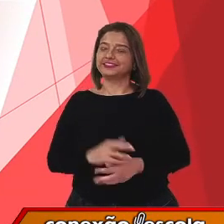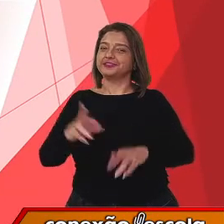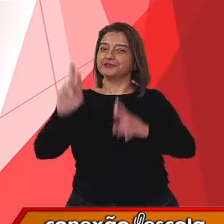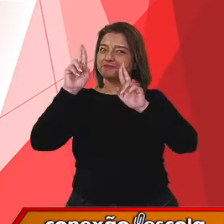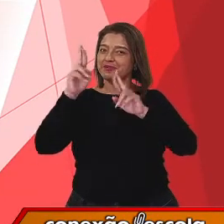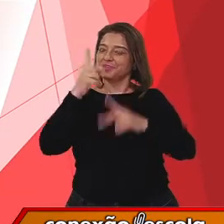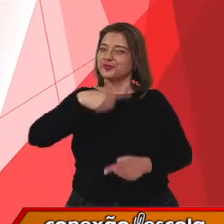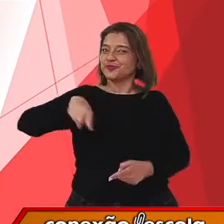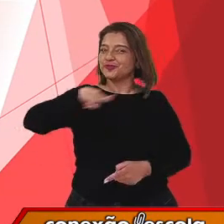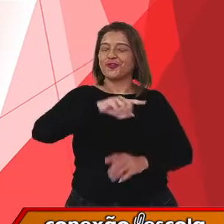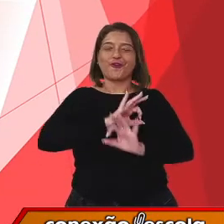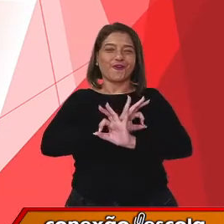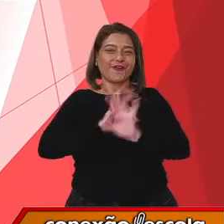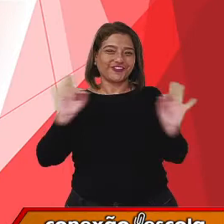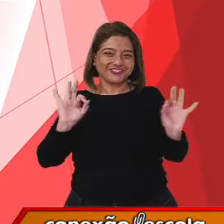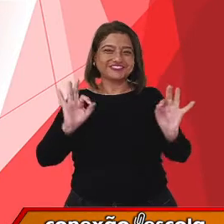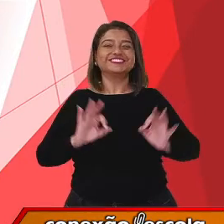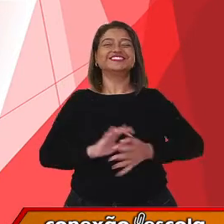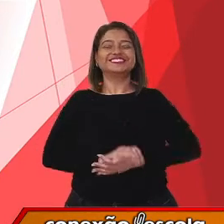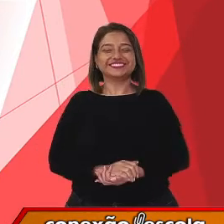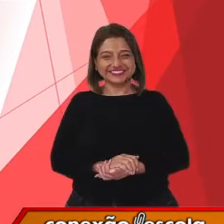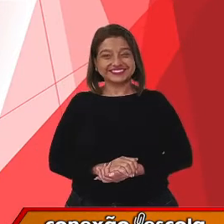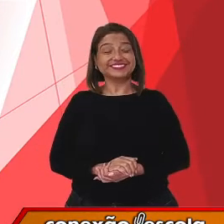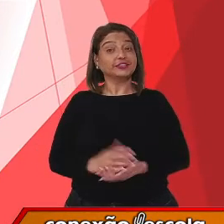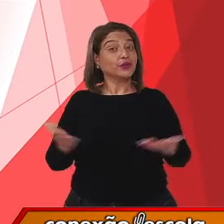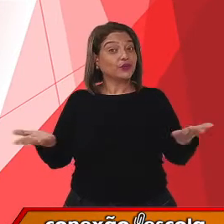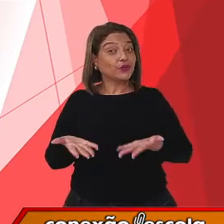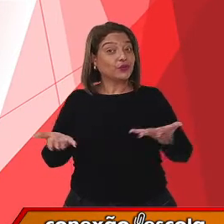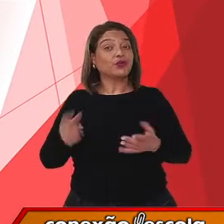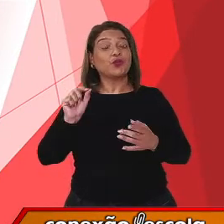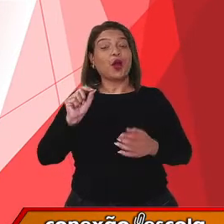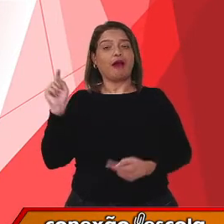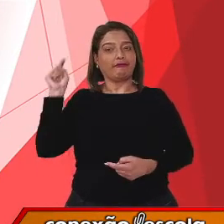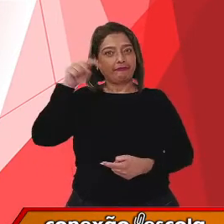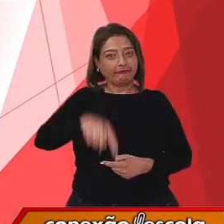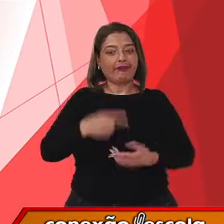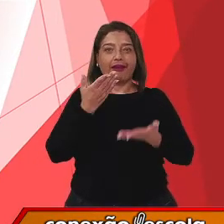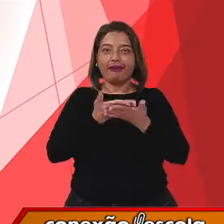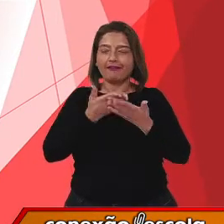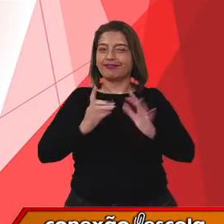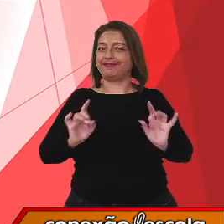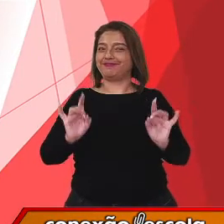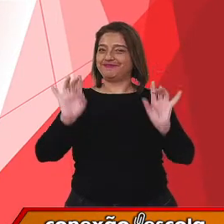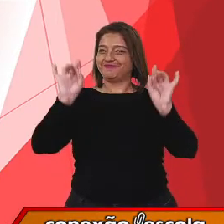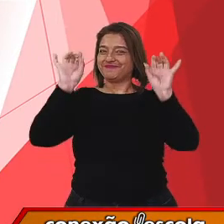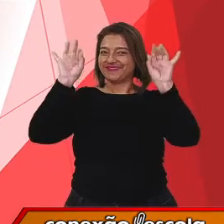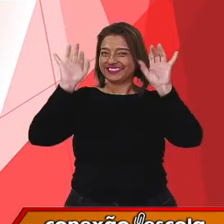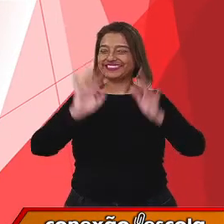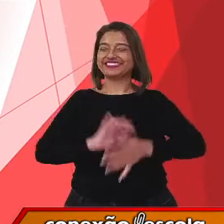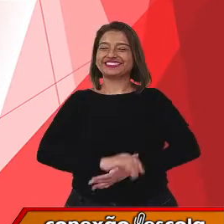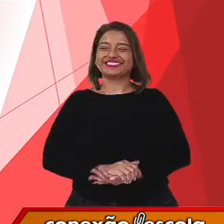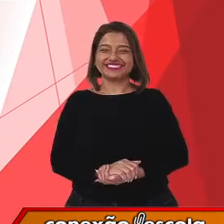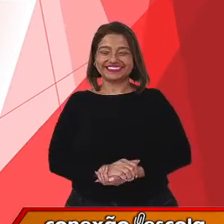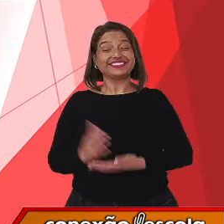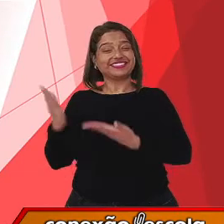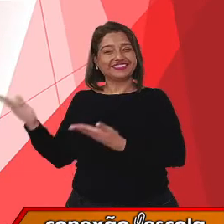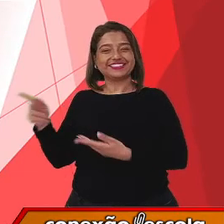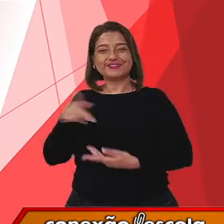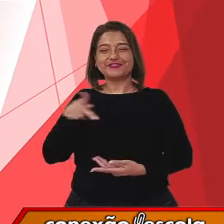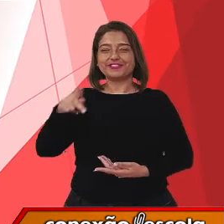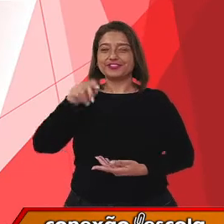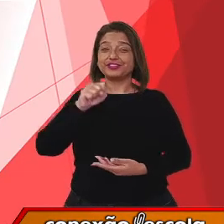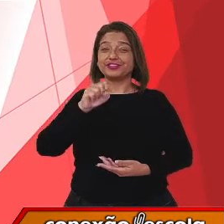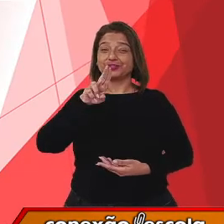Espero que vocês estejam ótimos. Nós estamos aqui para mais uma super, hiper, mega aula. Eu,